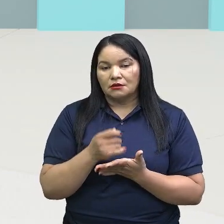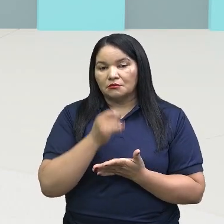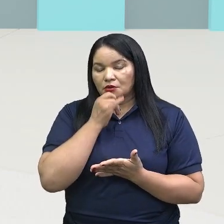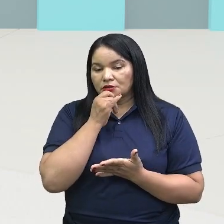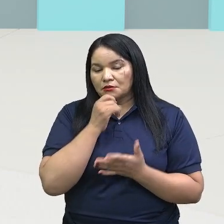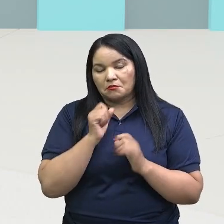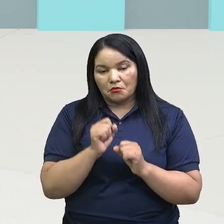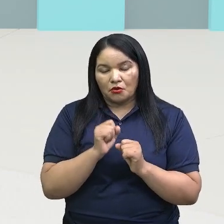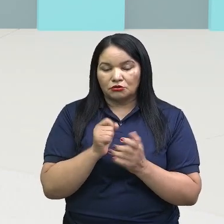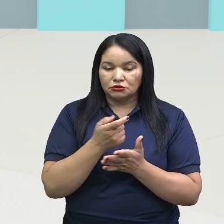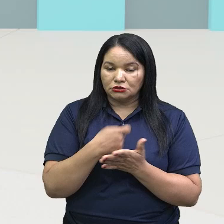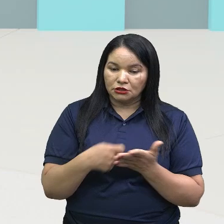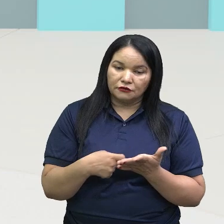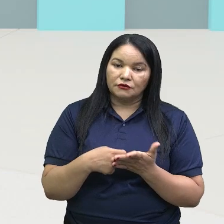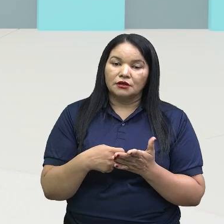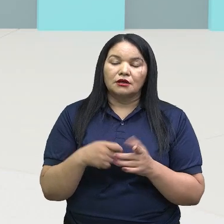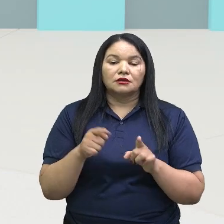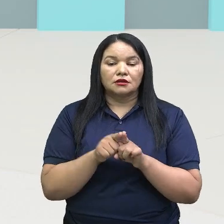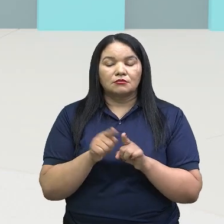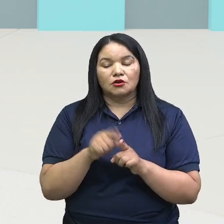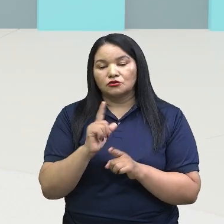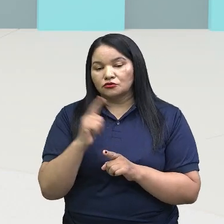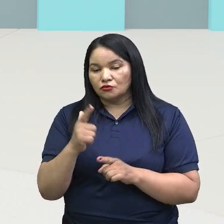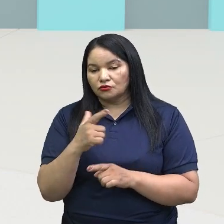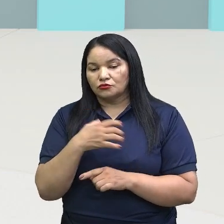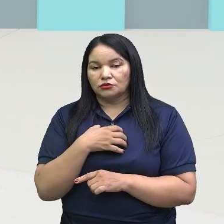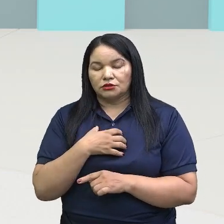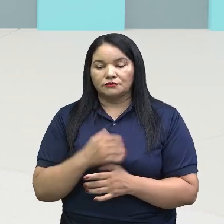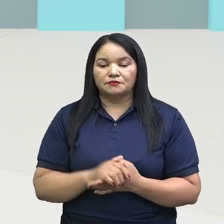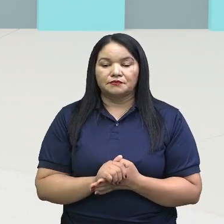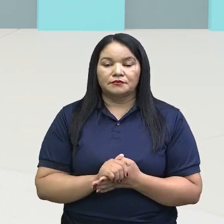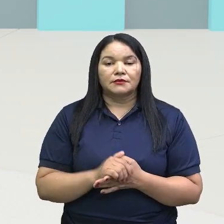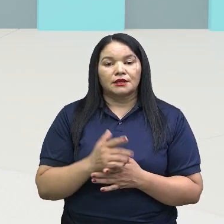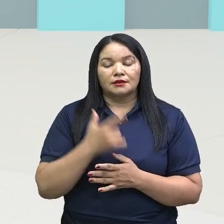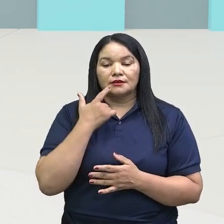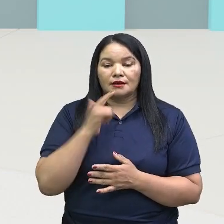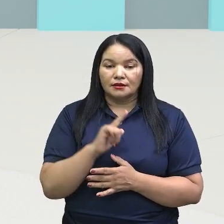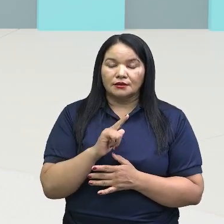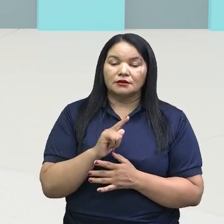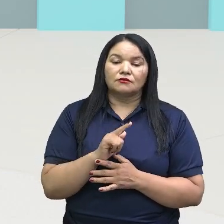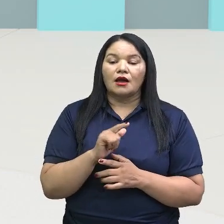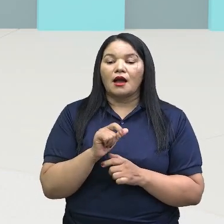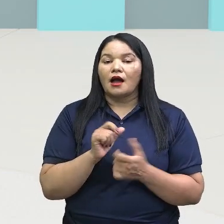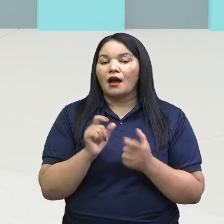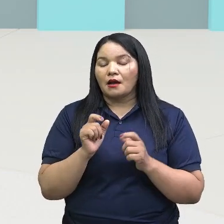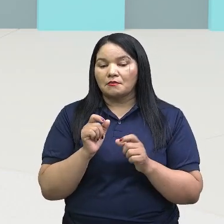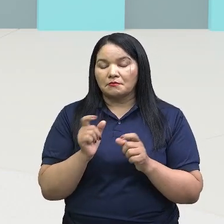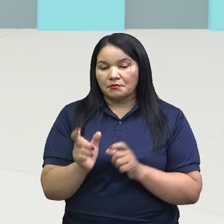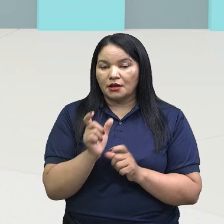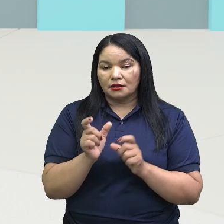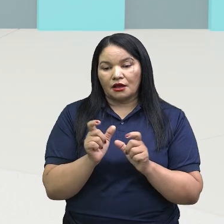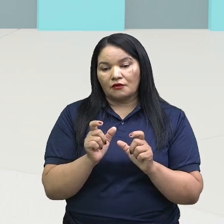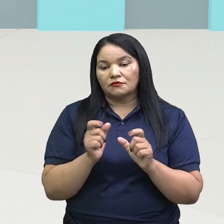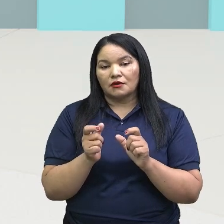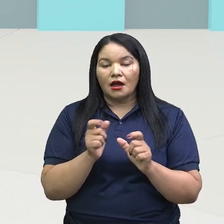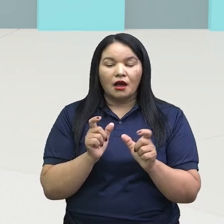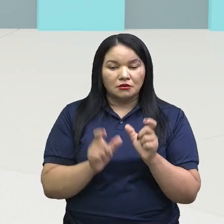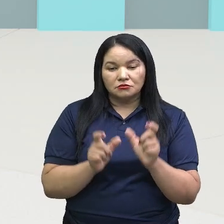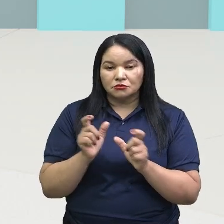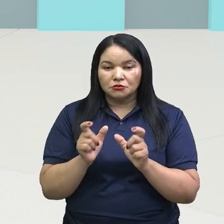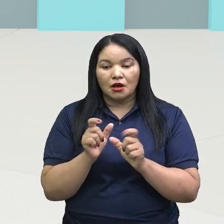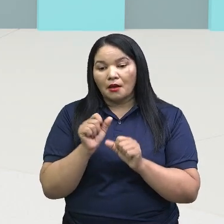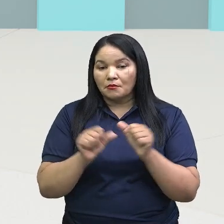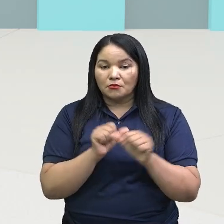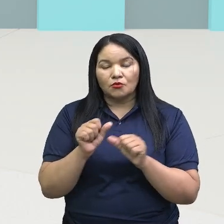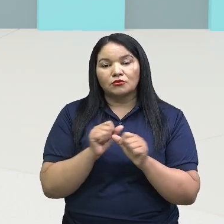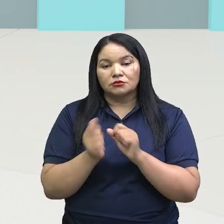pode escrever dessa maneira e podemos escrever de outra maneira. A língua ela é dinâmica, as palavras elas são dinâmicas. O importante é a